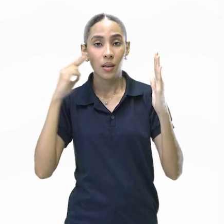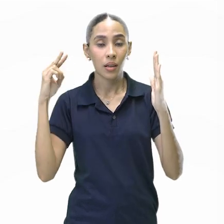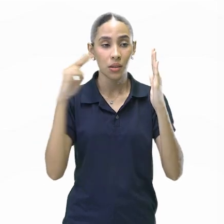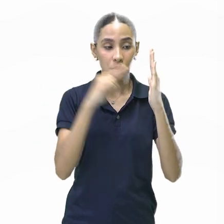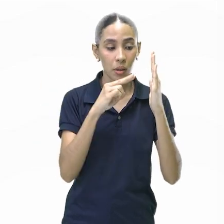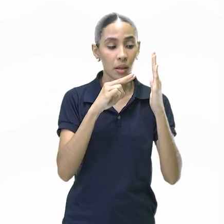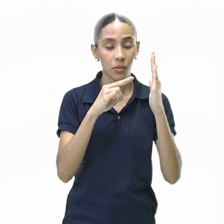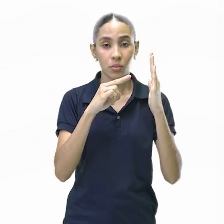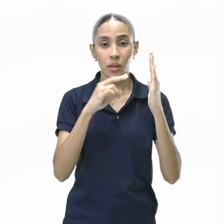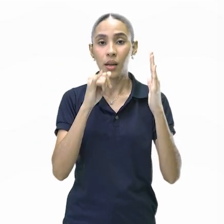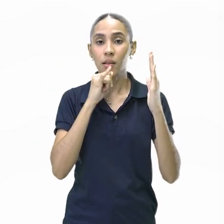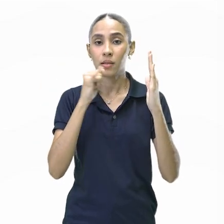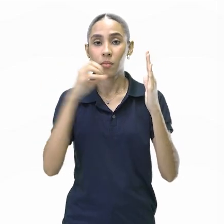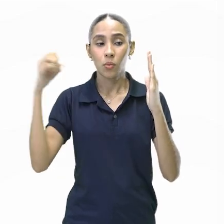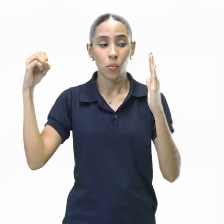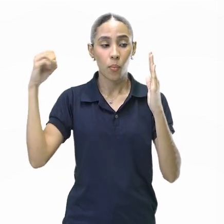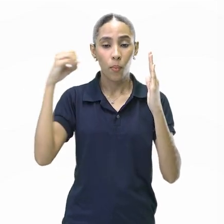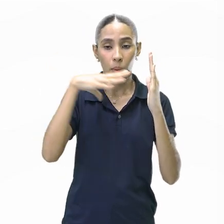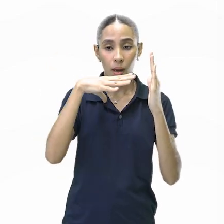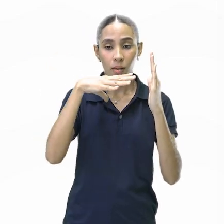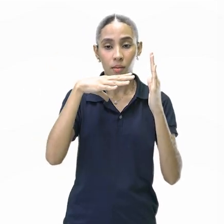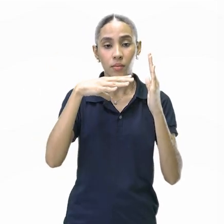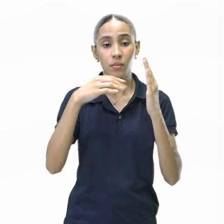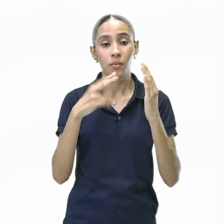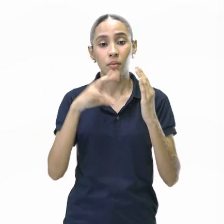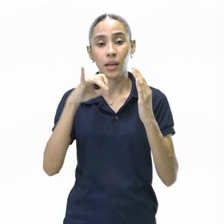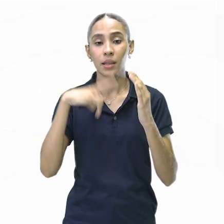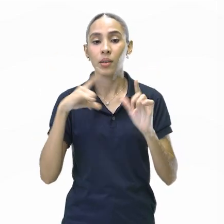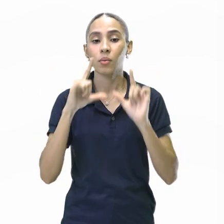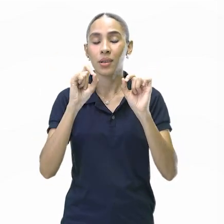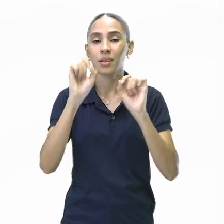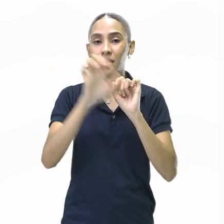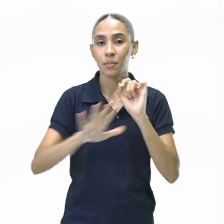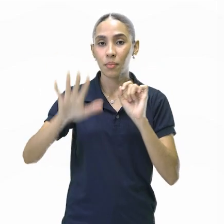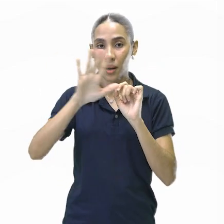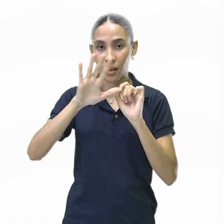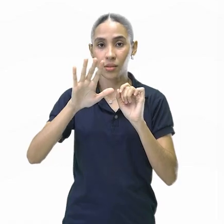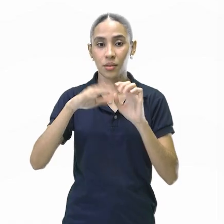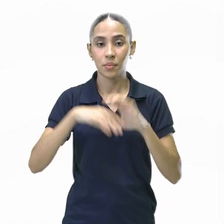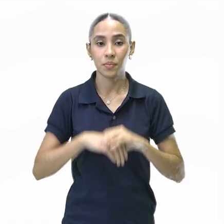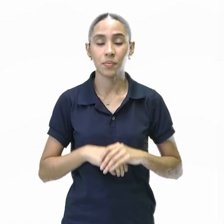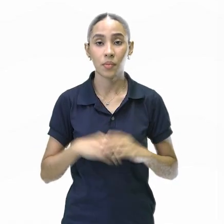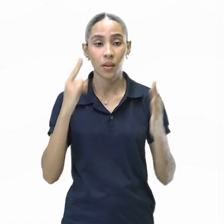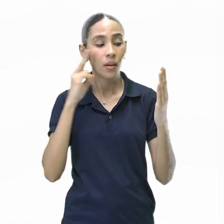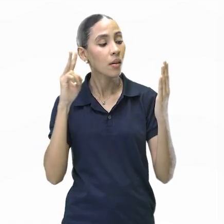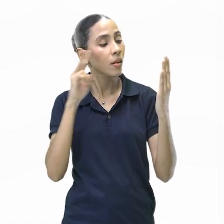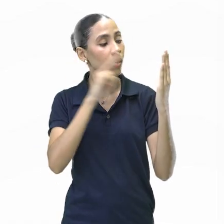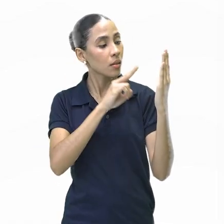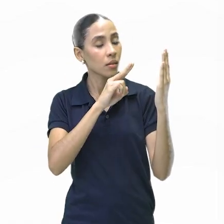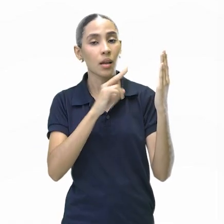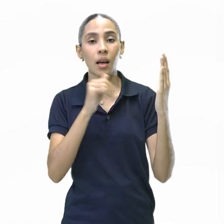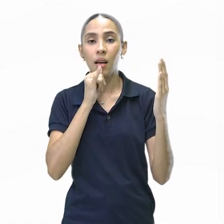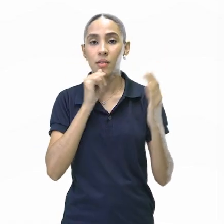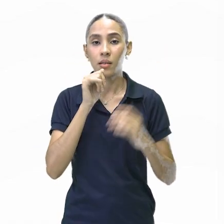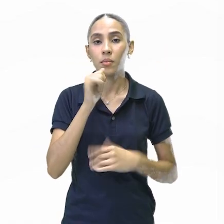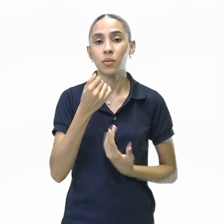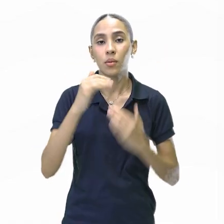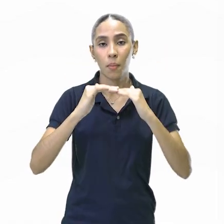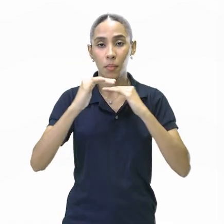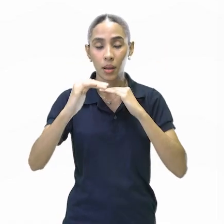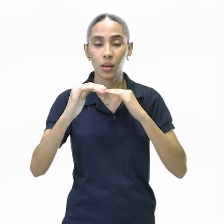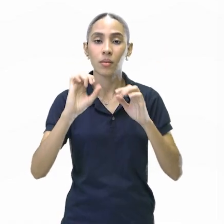lá a reflexão regular, que permite a formação de imagens, né, em espelhos tanto planos quanto